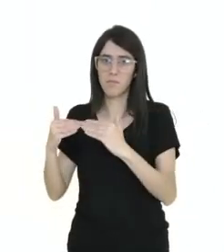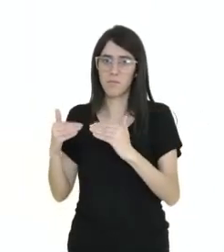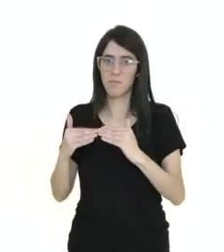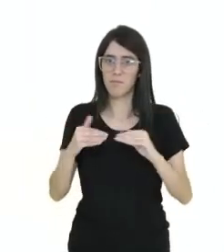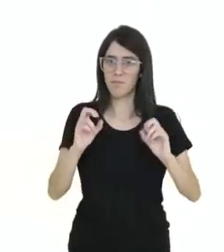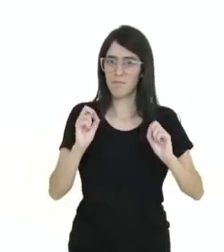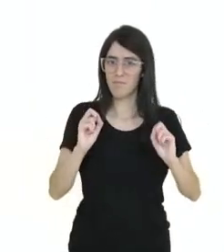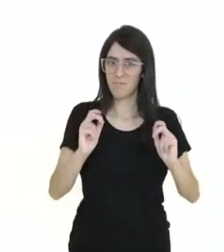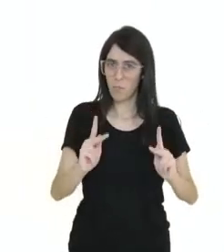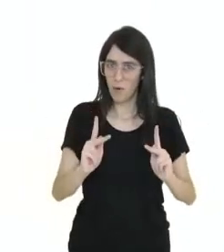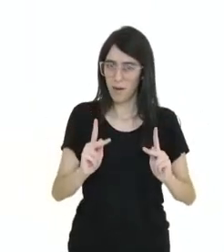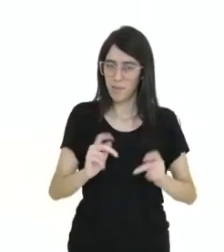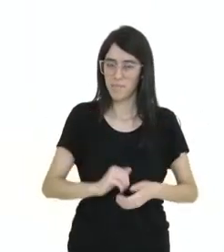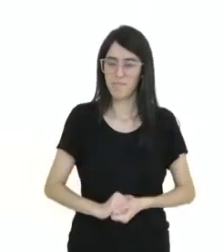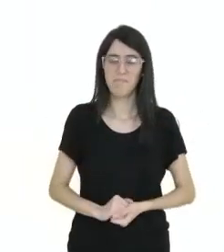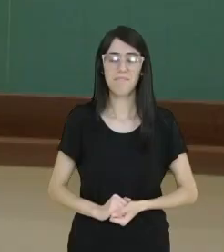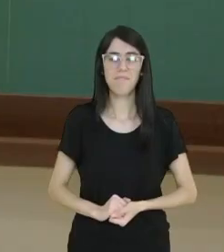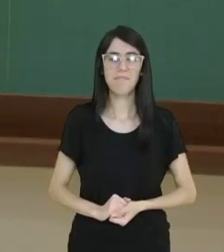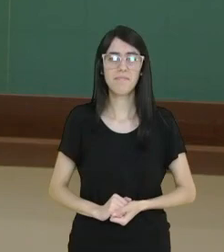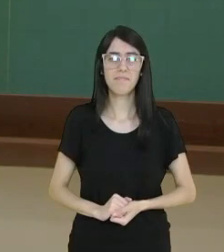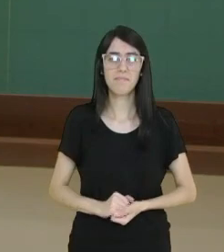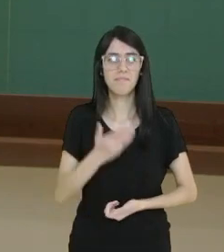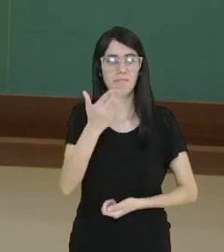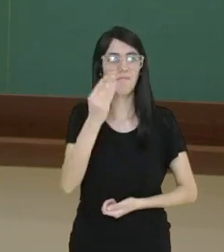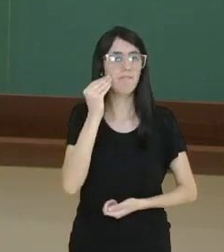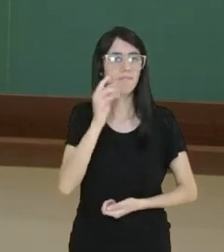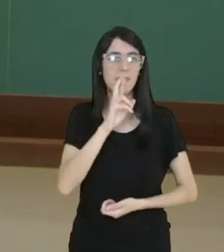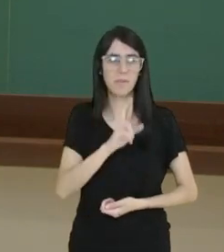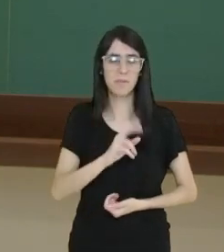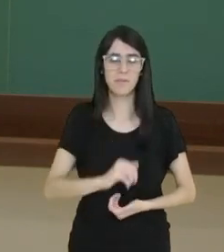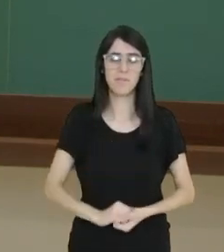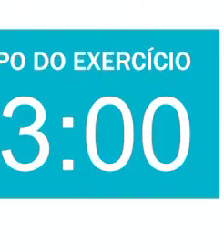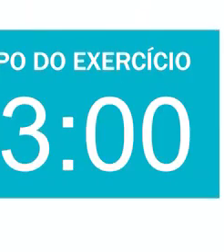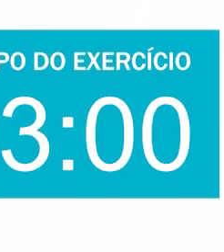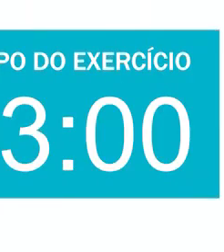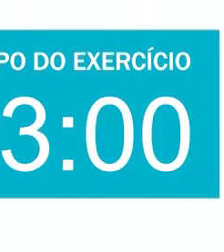concordância entre o sujeito e o verbo. Já voltamos.